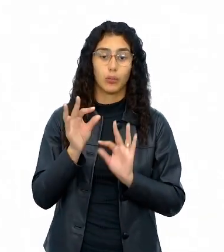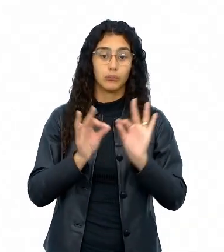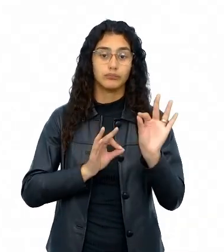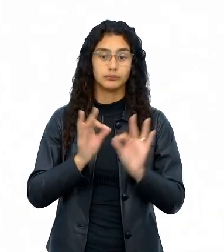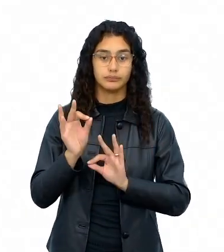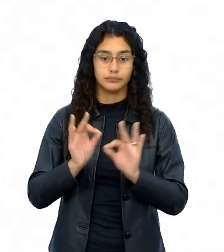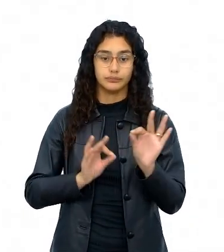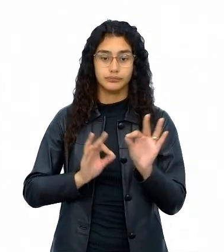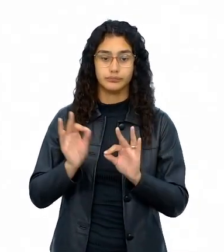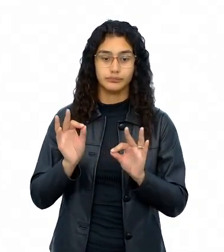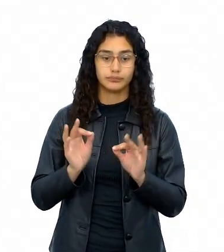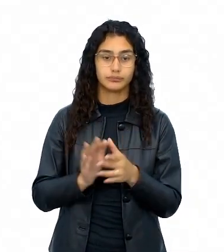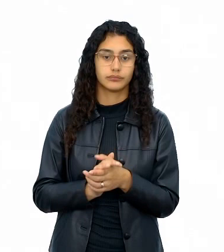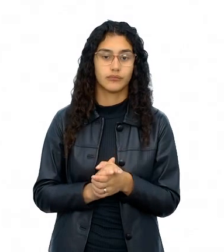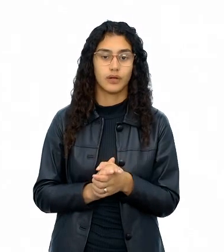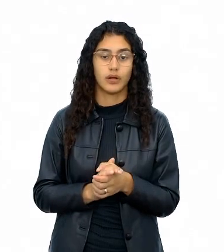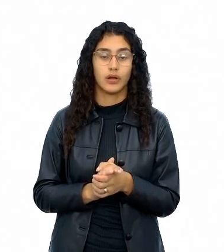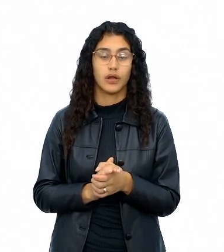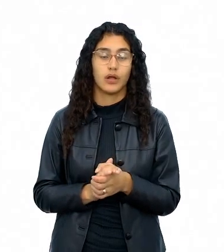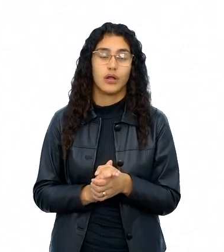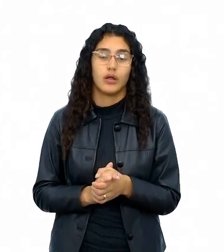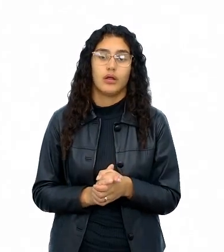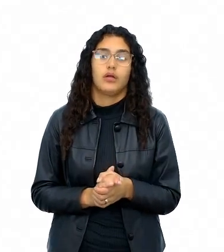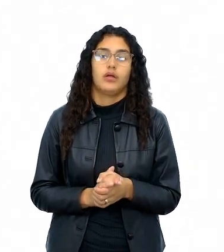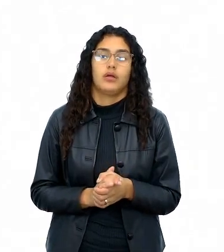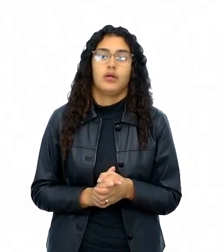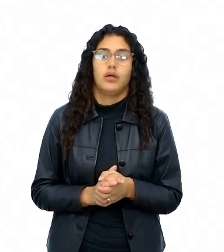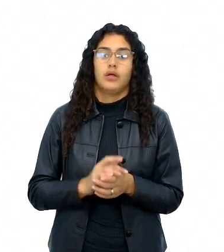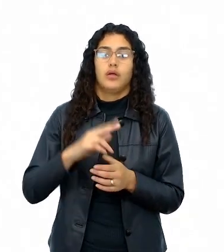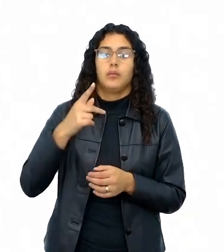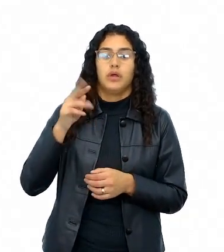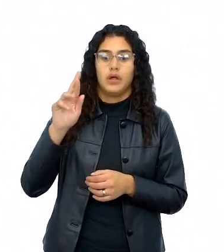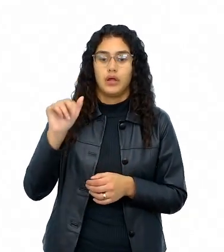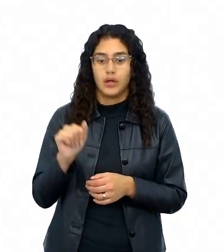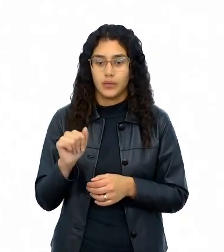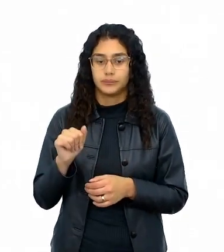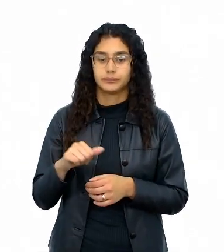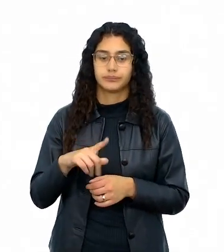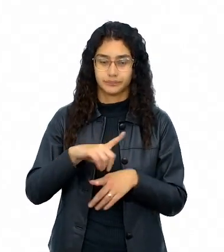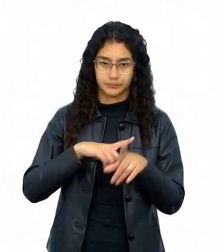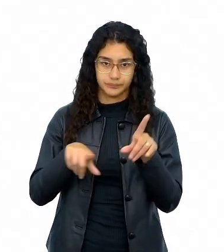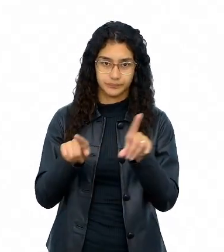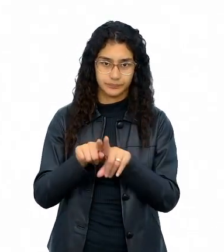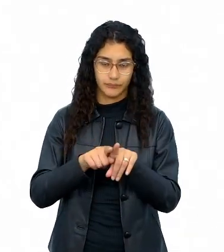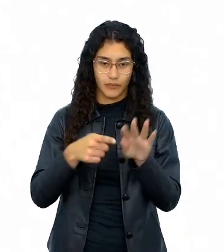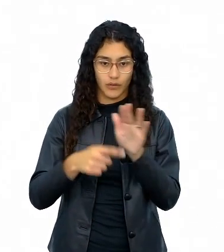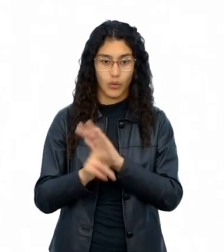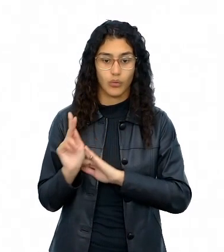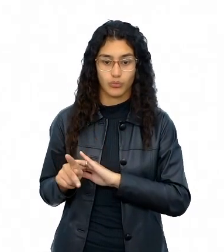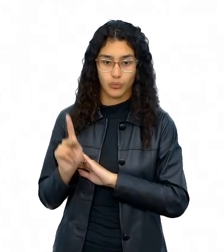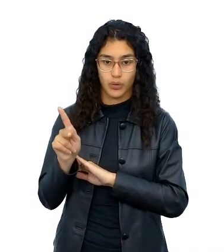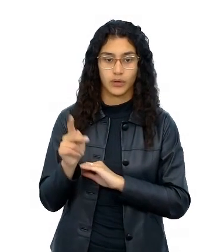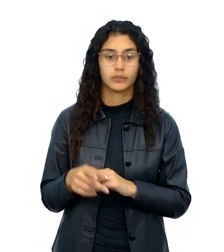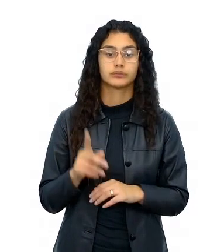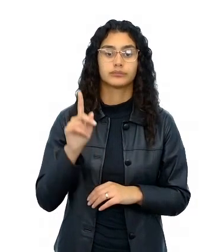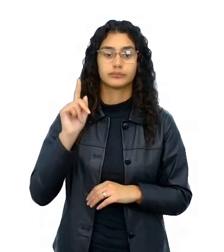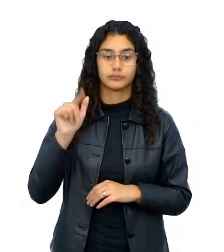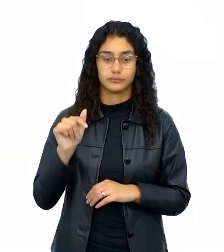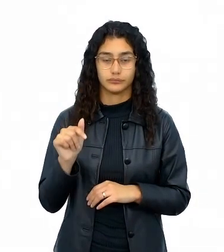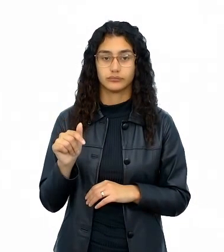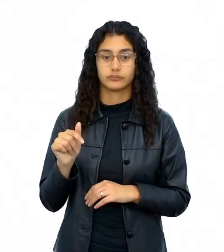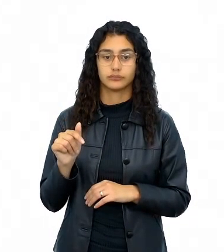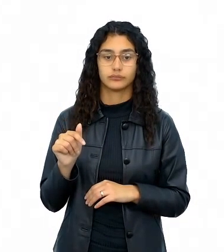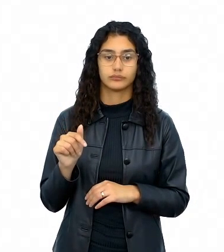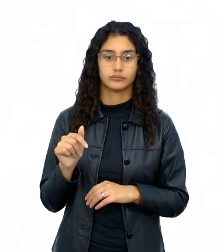programa de recuperação e aprofundamento, né? Espaço para formação continuada, que é